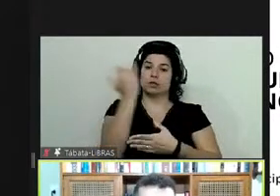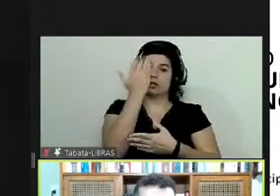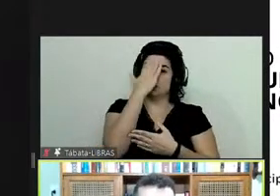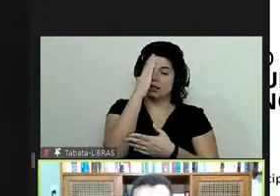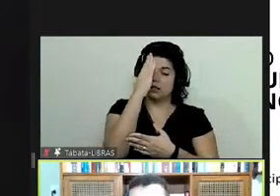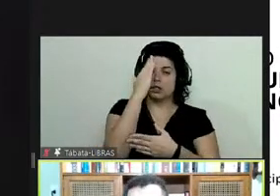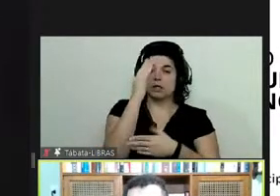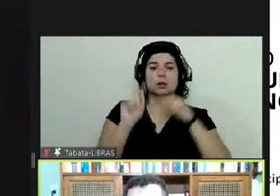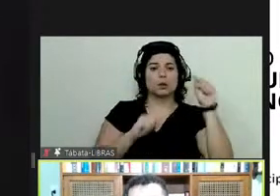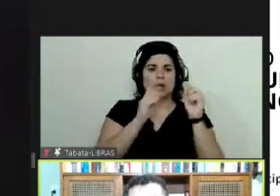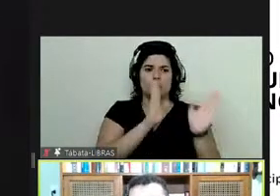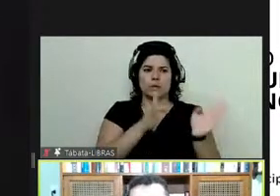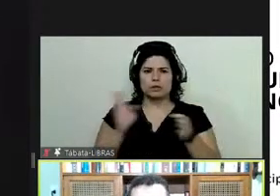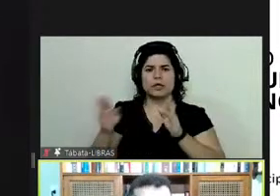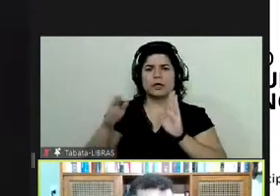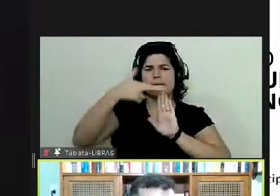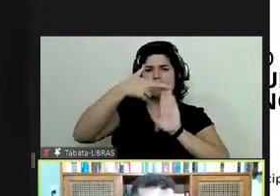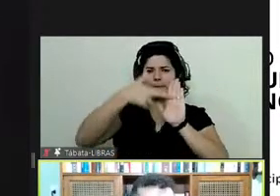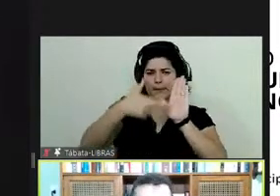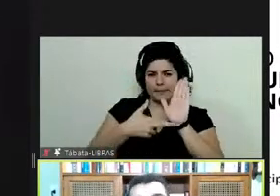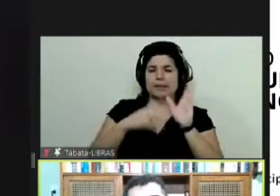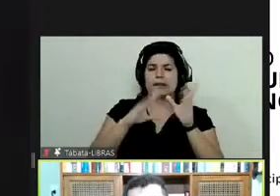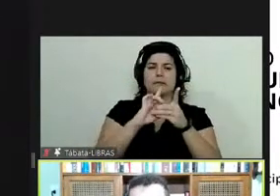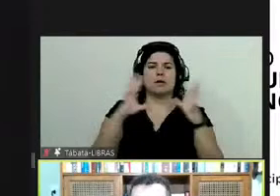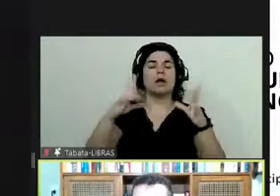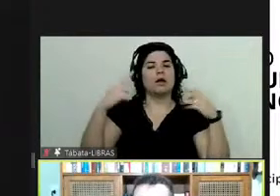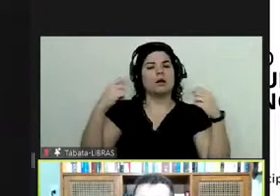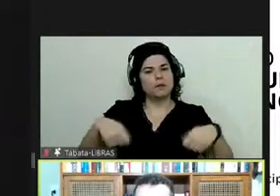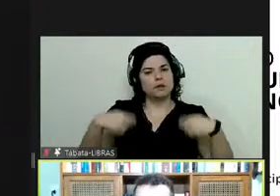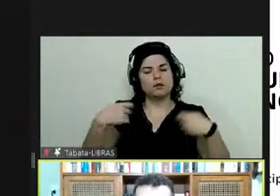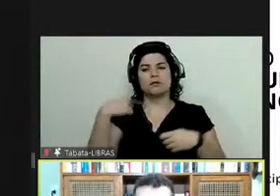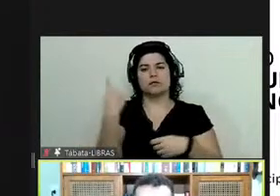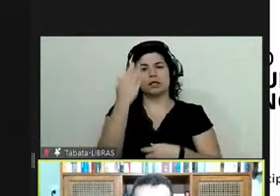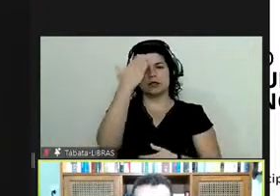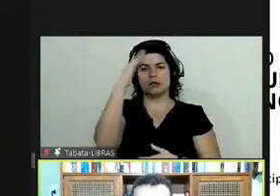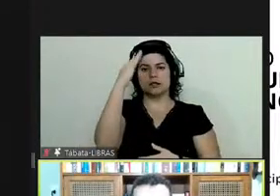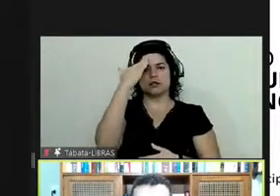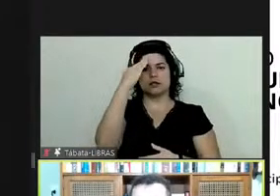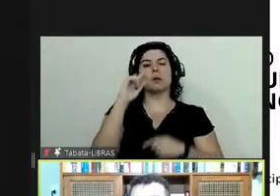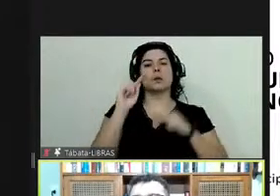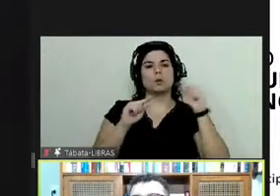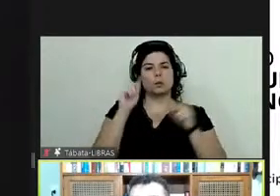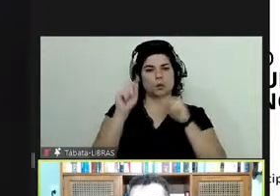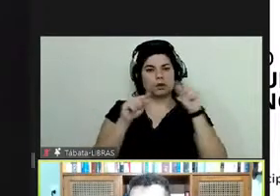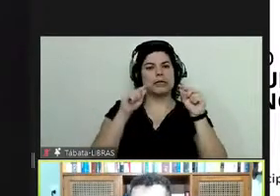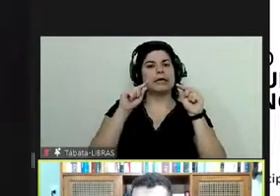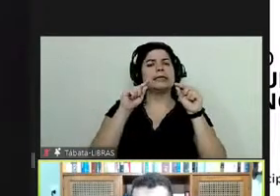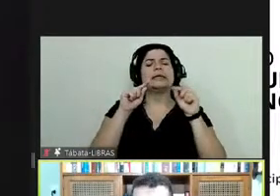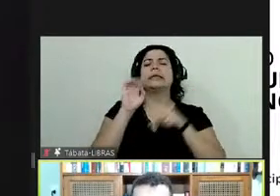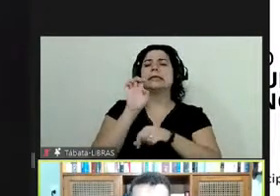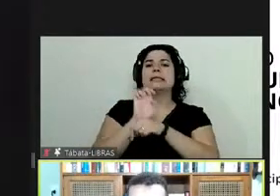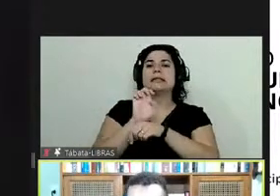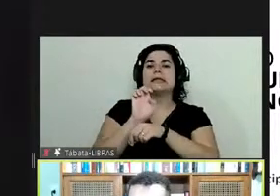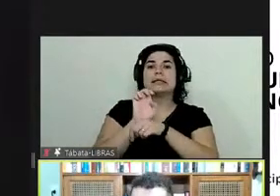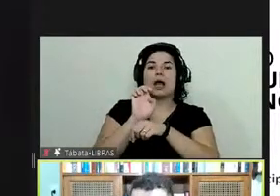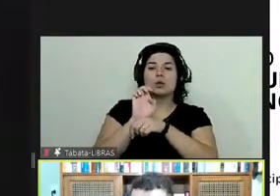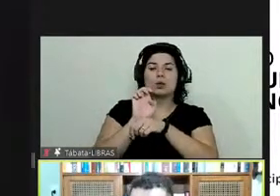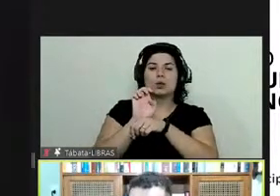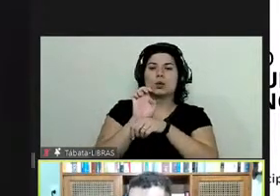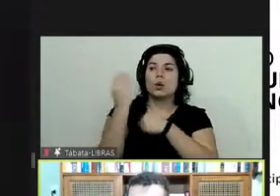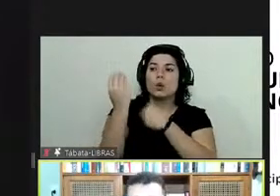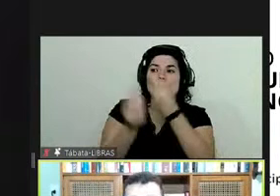essa estruturação essa organização dos regimes Democráticos é preciso que a gente compreenda obviamente e sistema do Estado né ou seja